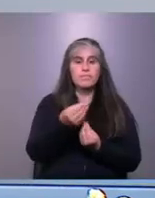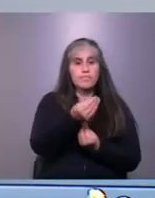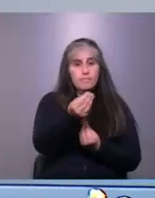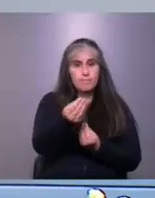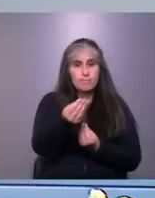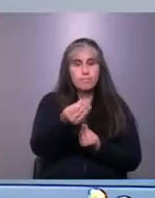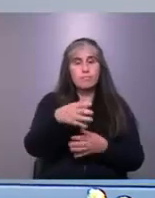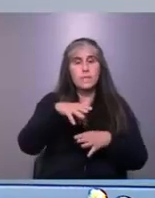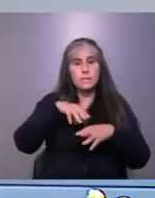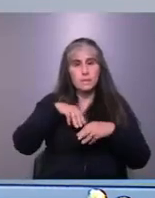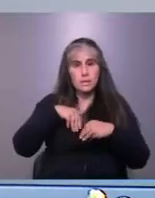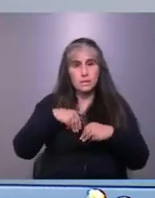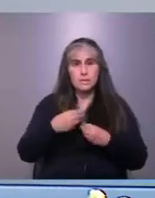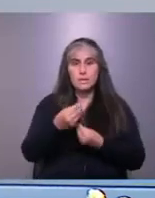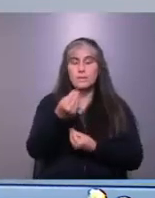Tomai todos e